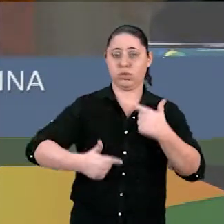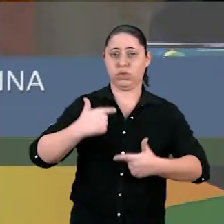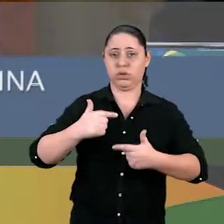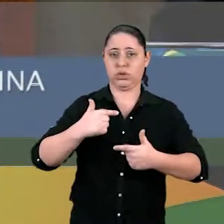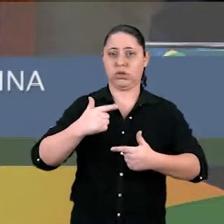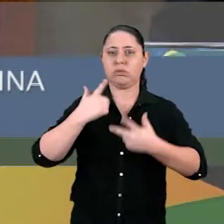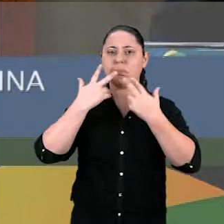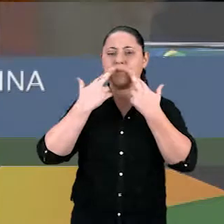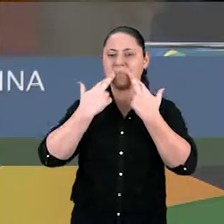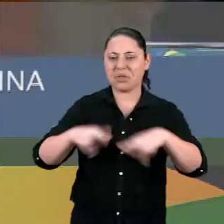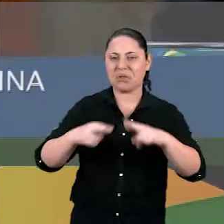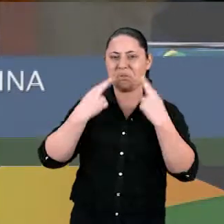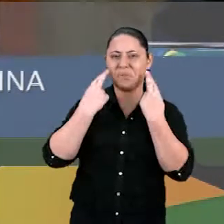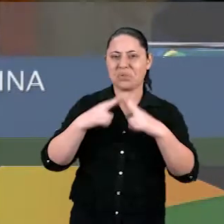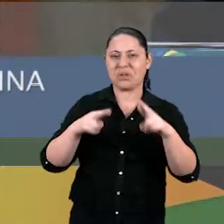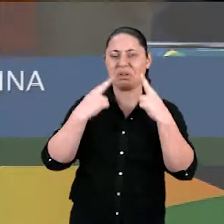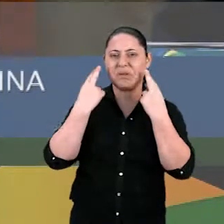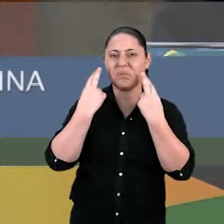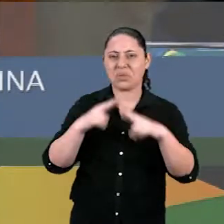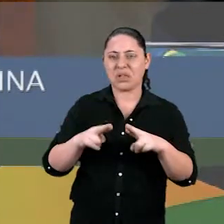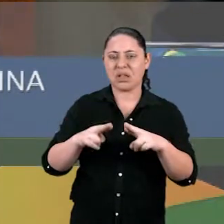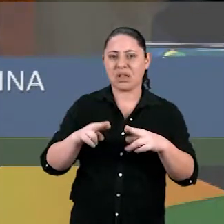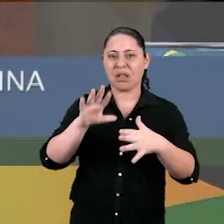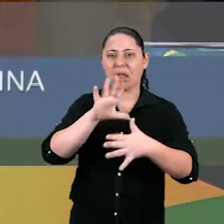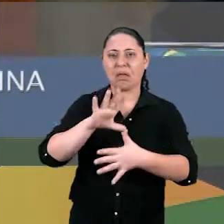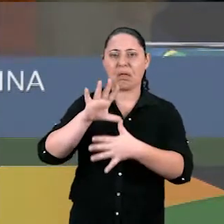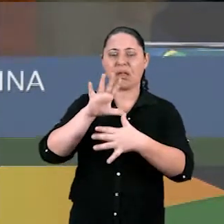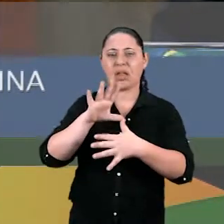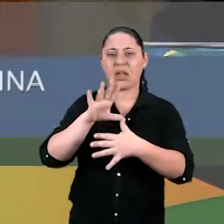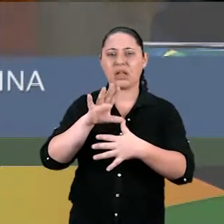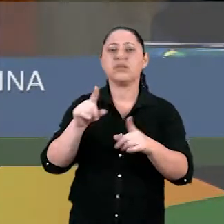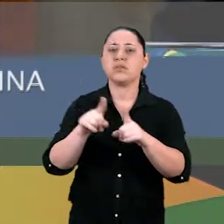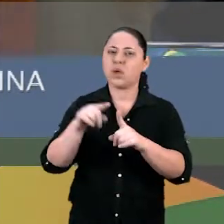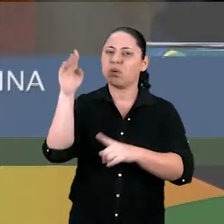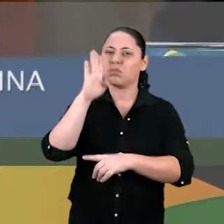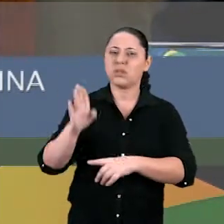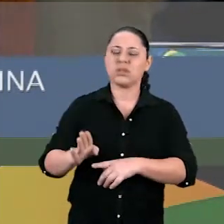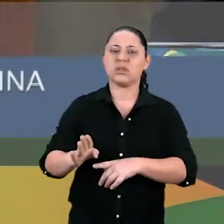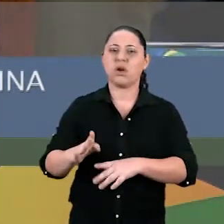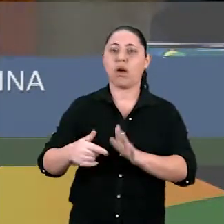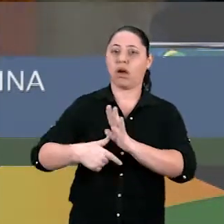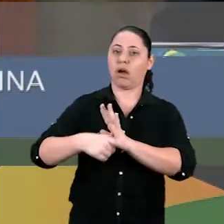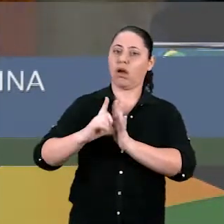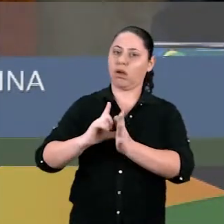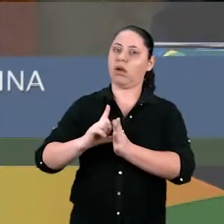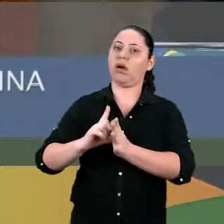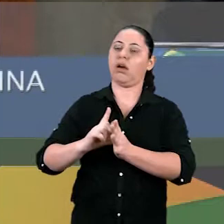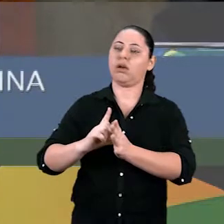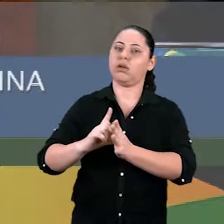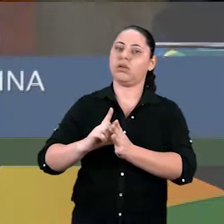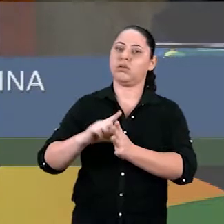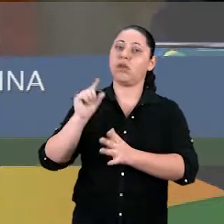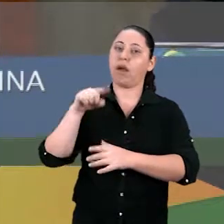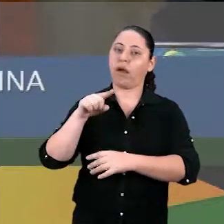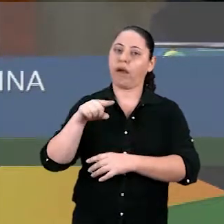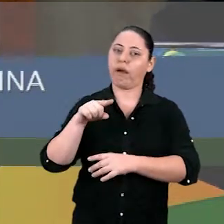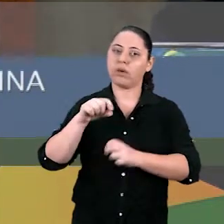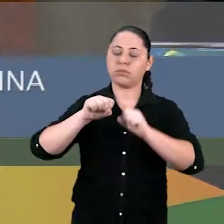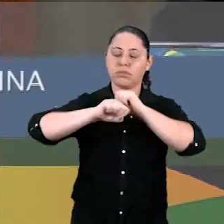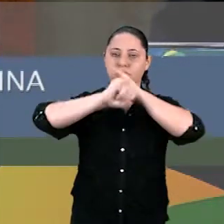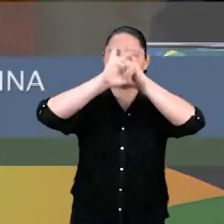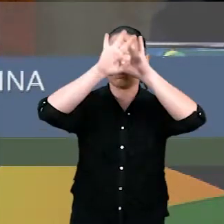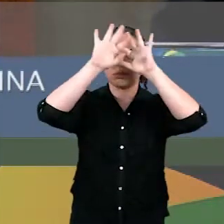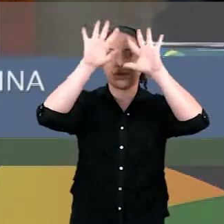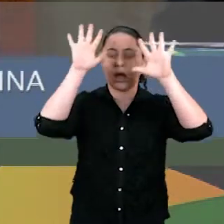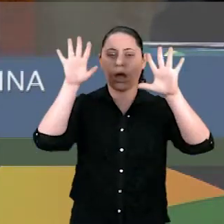é criticado desde a matriz norte-americana e é criticado por muitos autores no Brasil, antes de ser um mal, me parece que é um elemento que dá